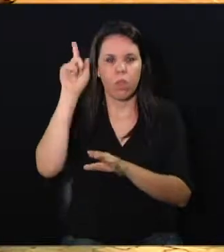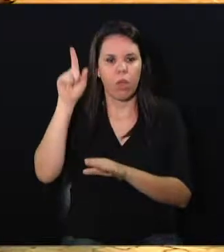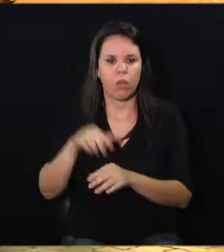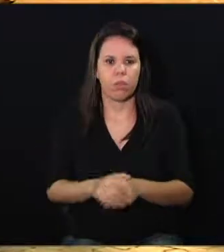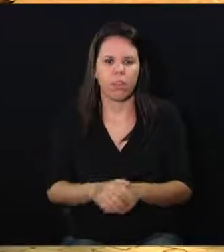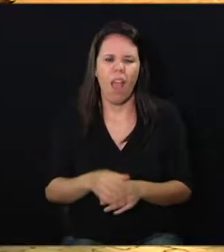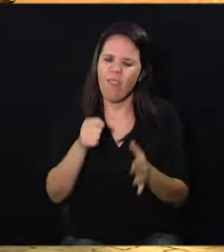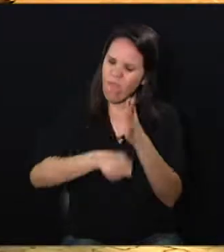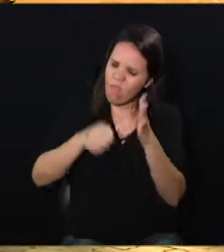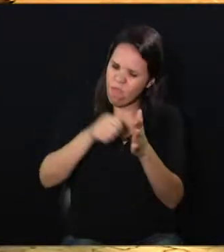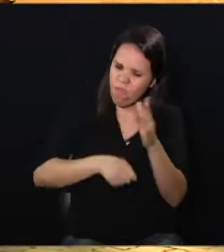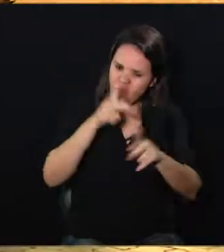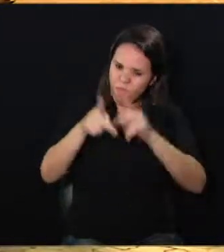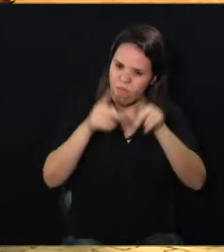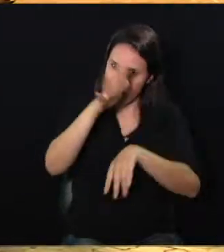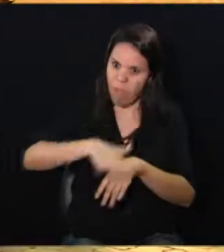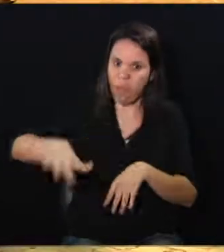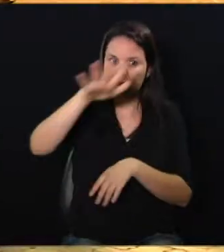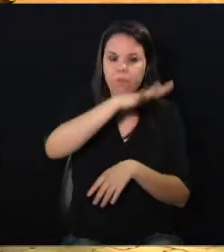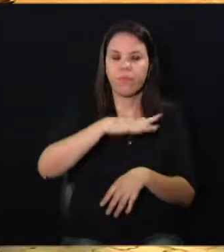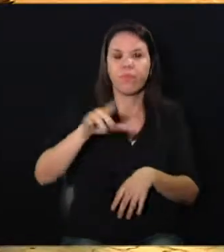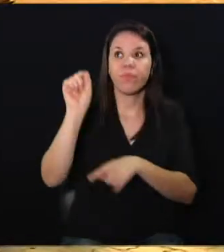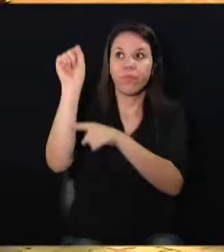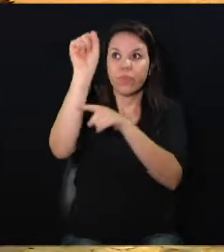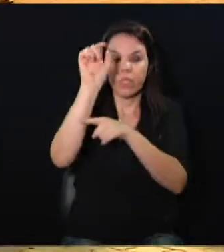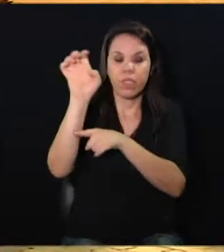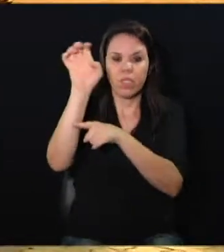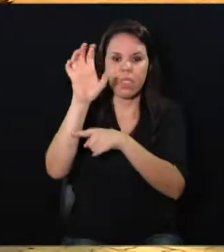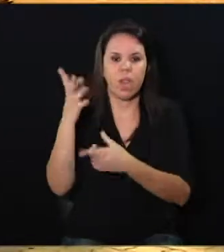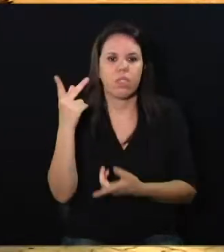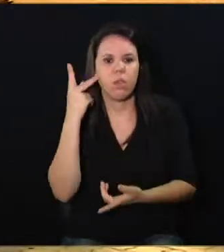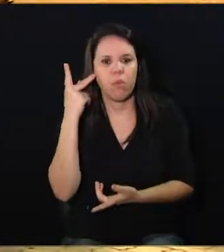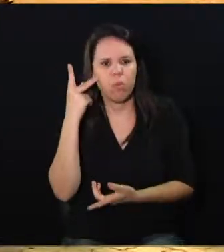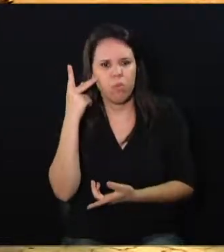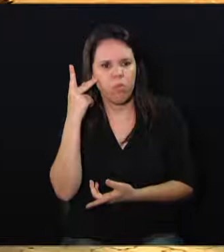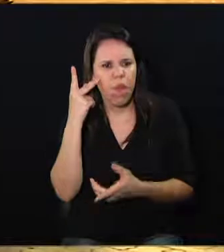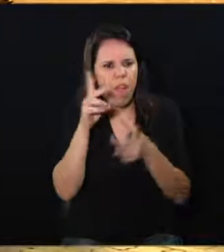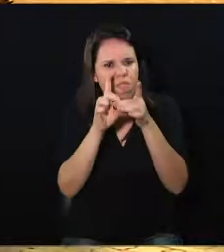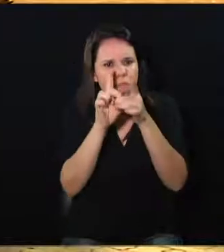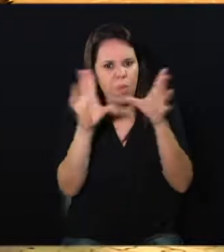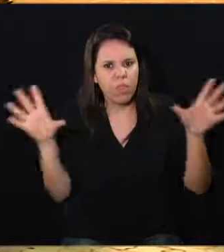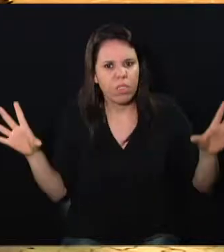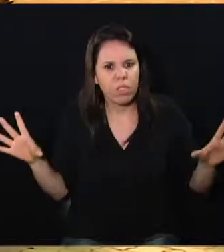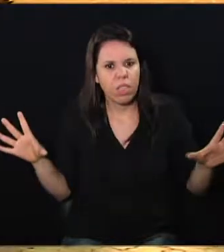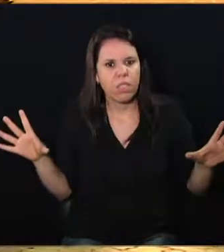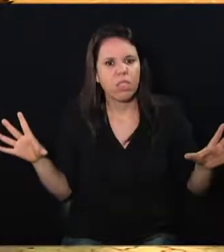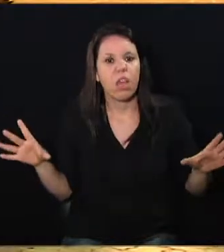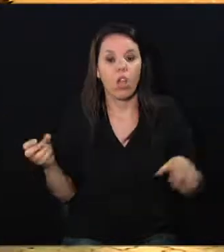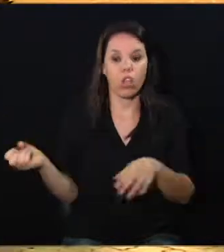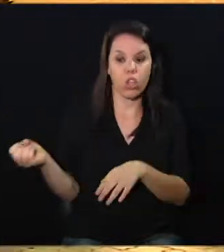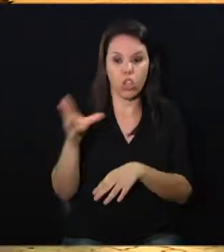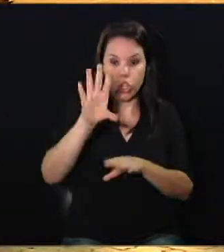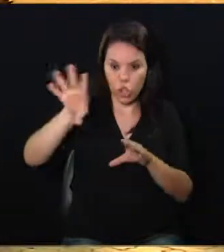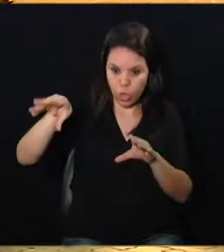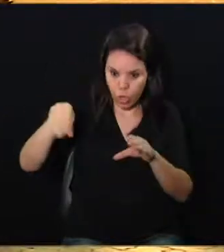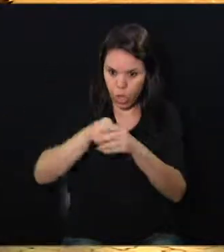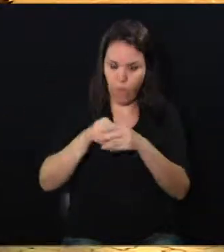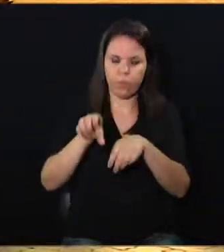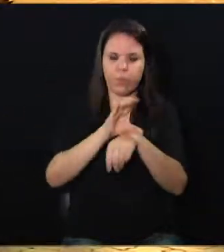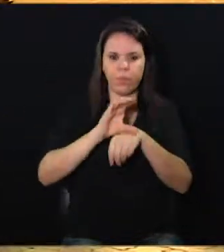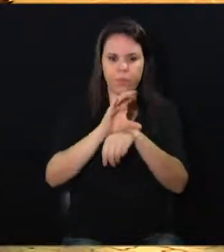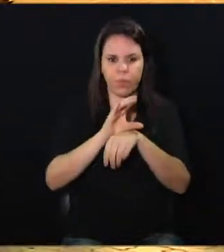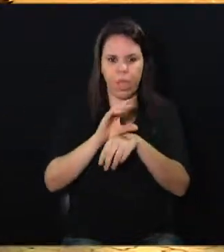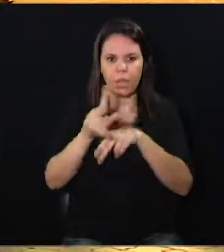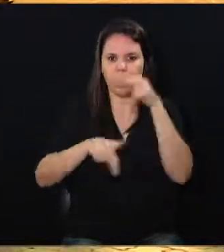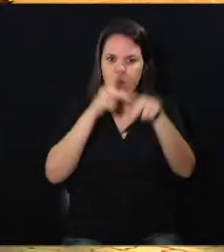da população do estado de São Paulo para a redemocratização do país por meio de uma nova Constituição. Então os